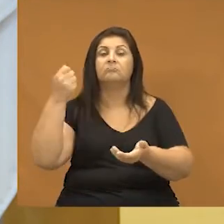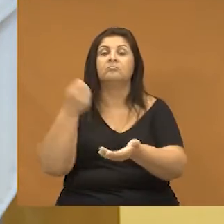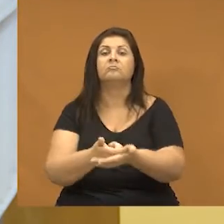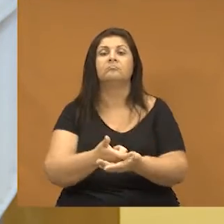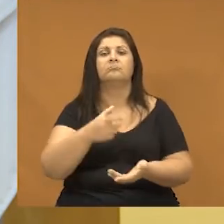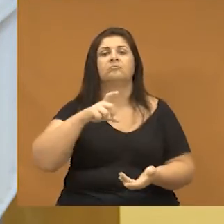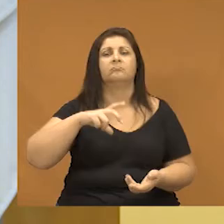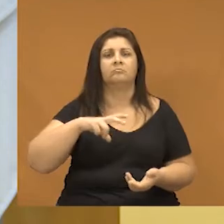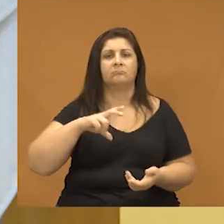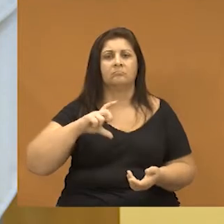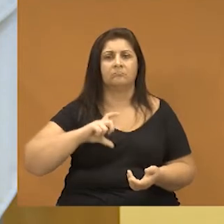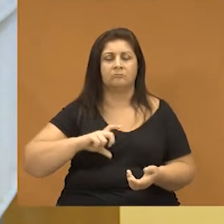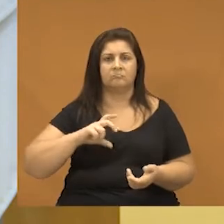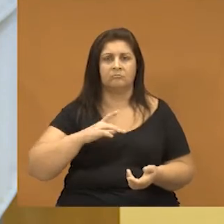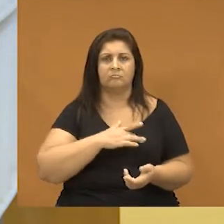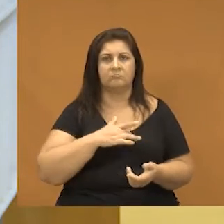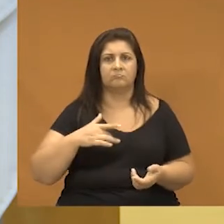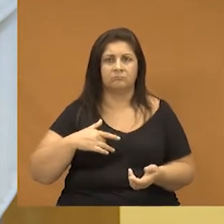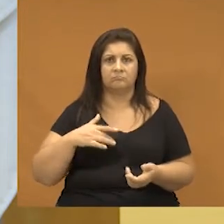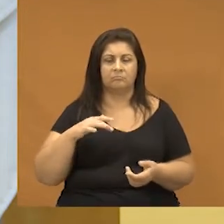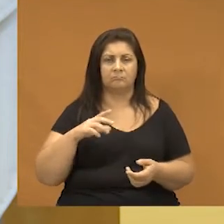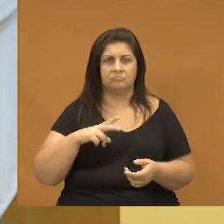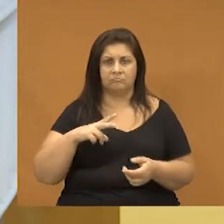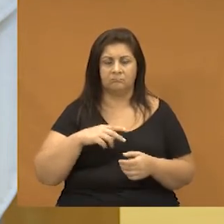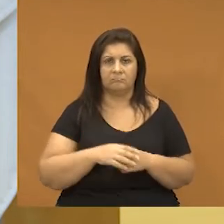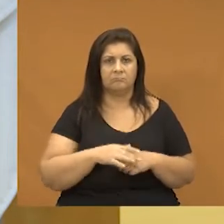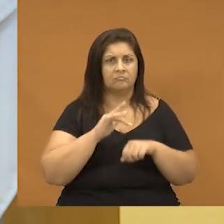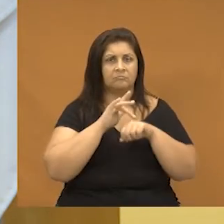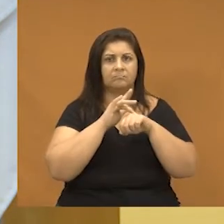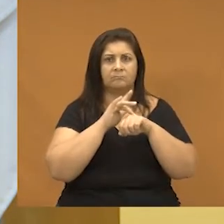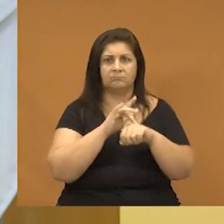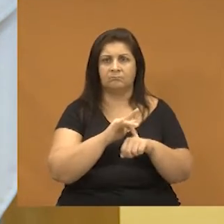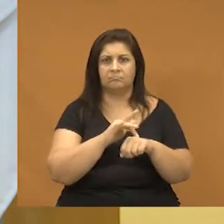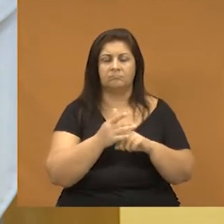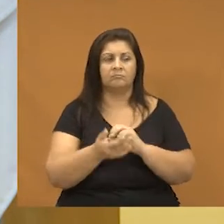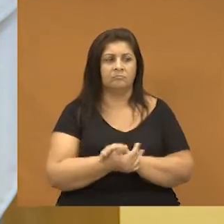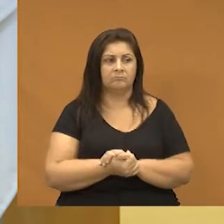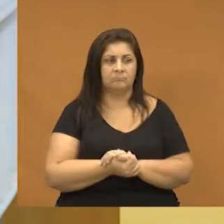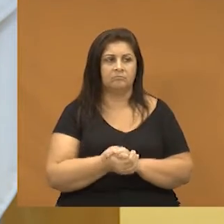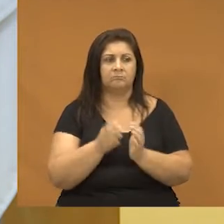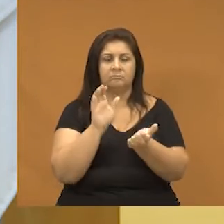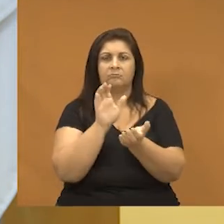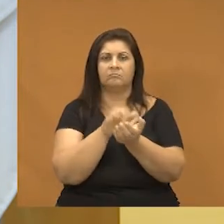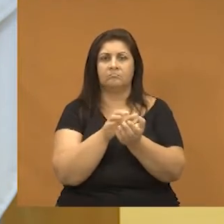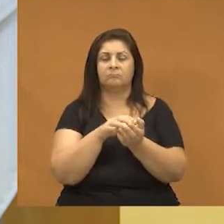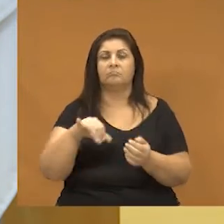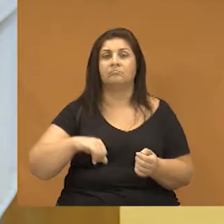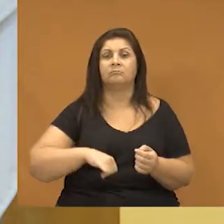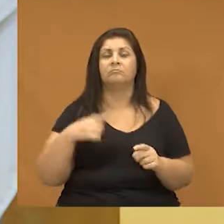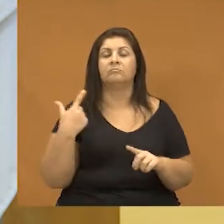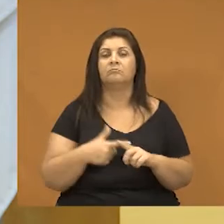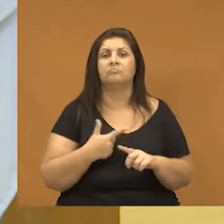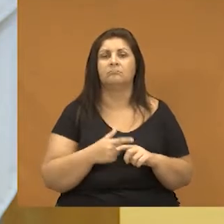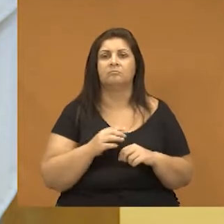convênio. Eu acho isso um verdadeiro absurdo na nossa legislação. Jacareí sofre muito porque